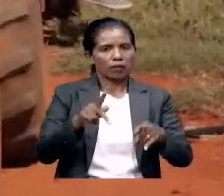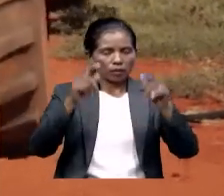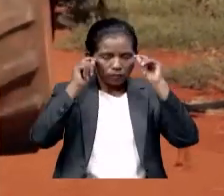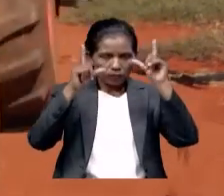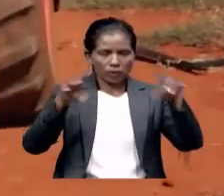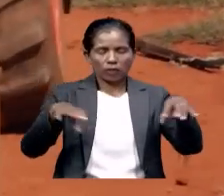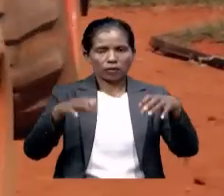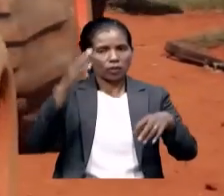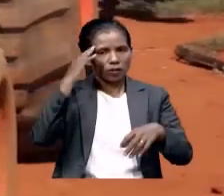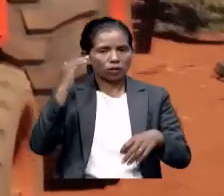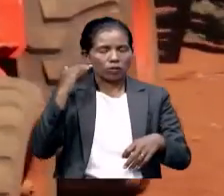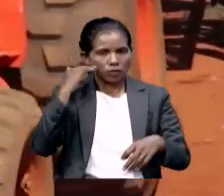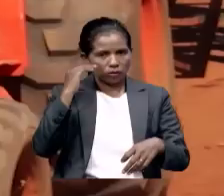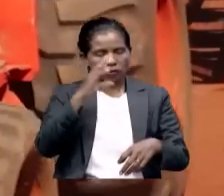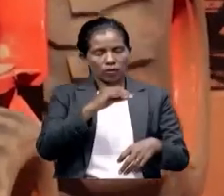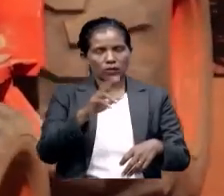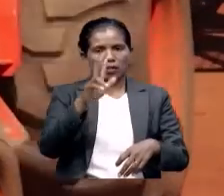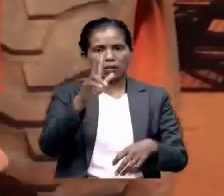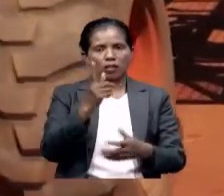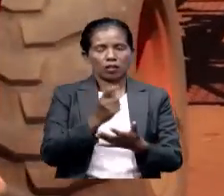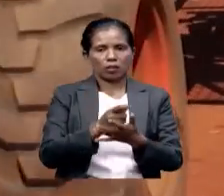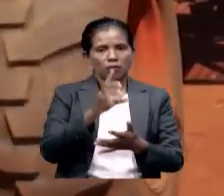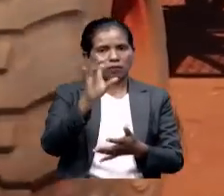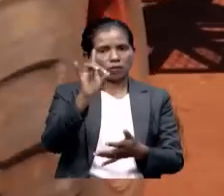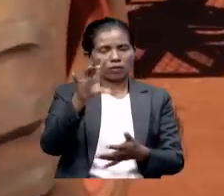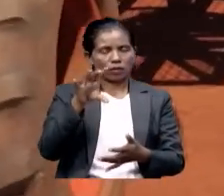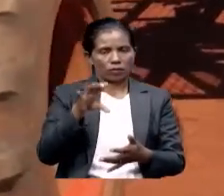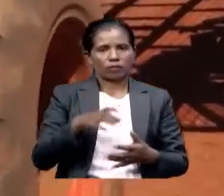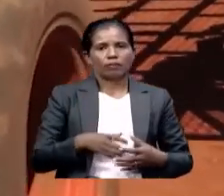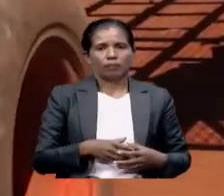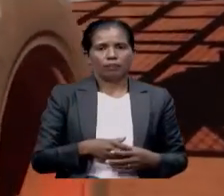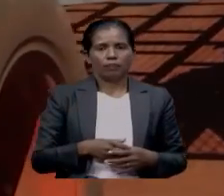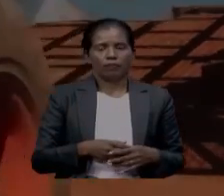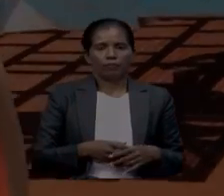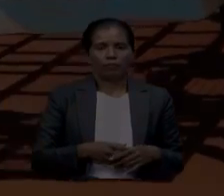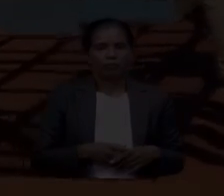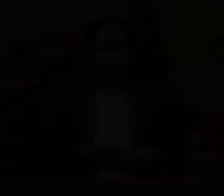Coreia Sul, rihung tolu atusituliu. Lamberto de Silva, Jemen.